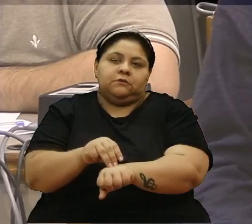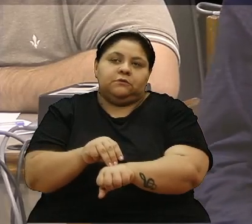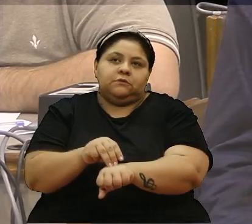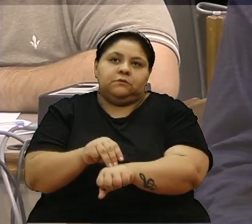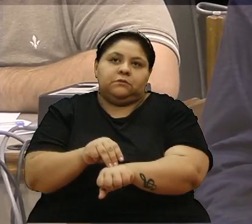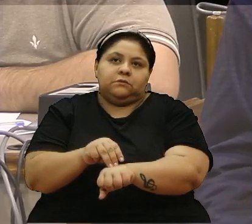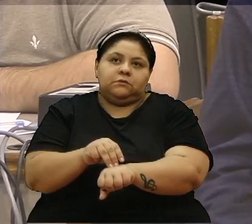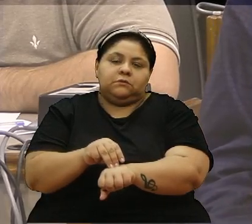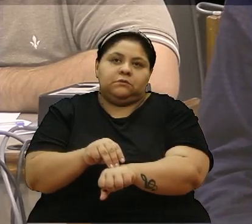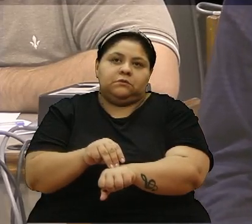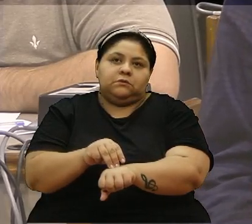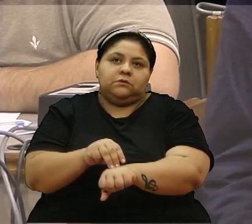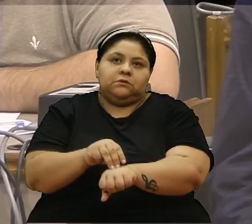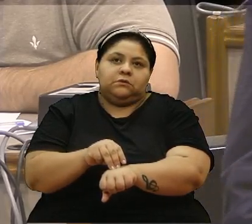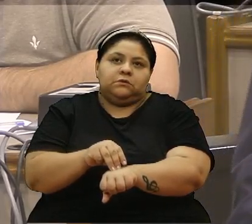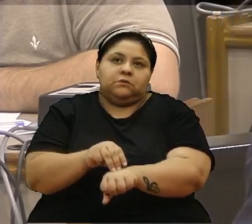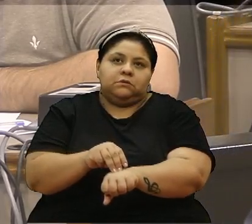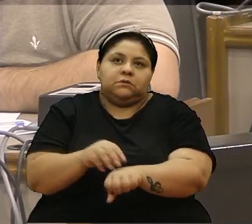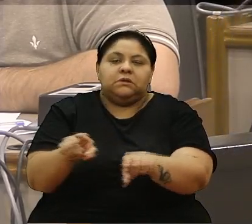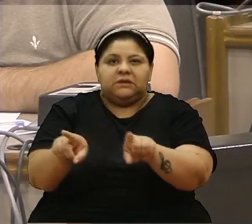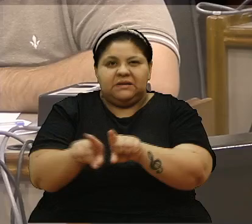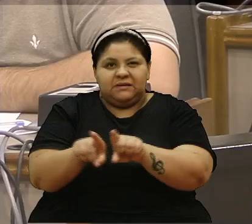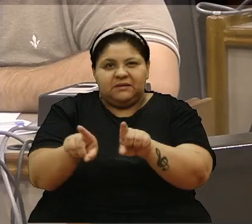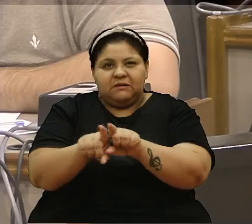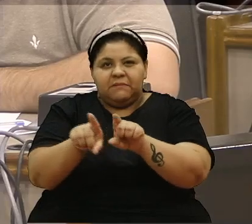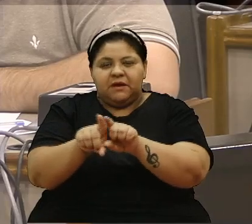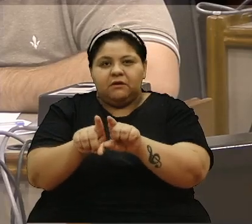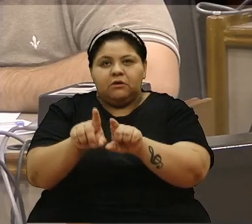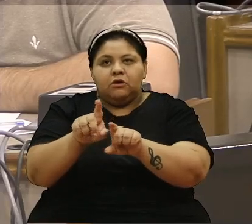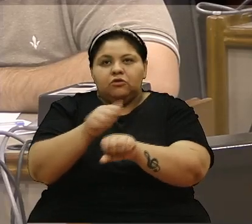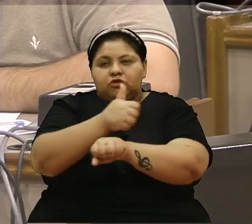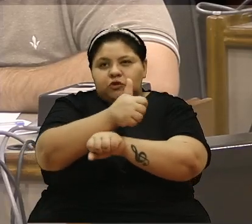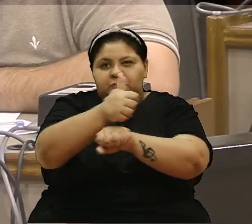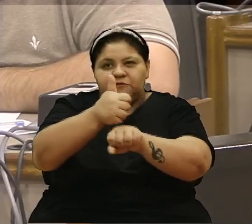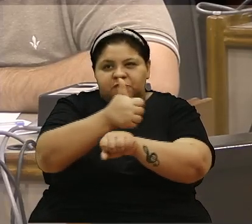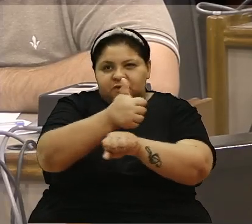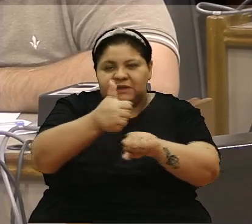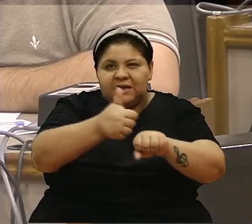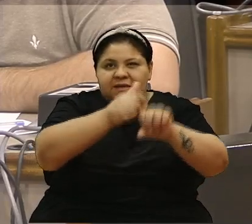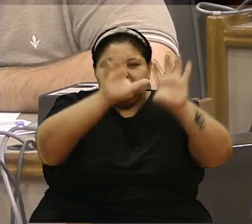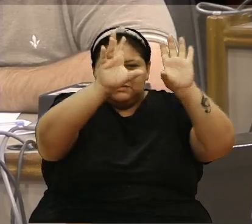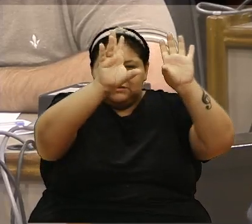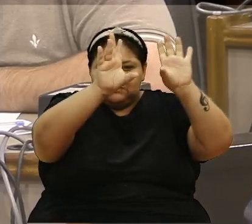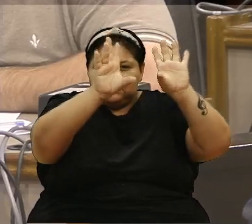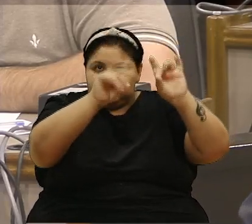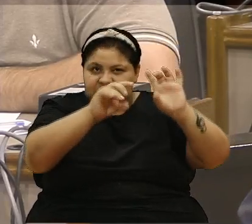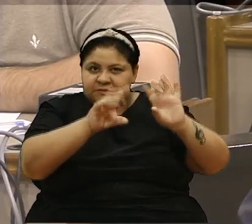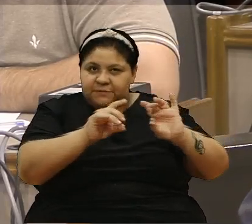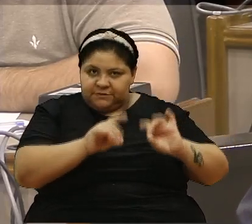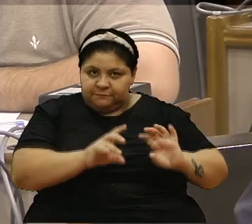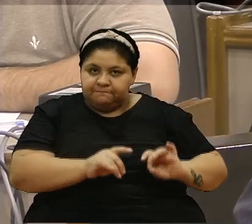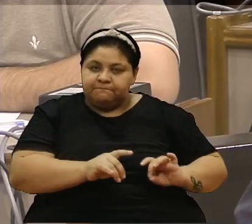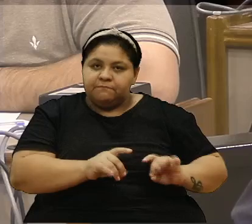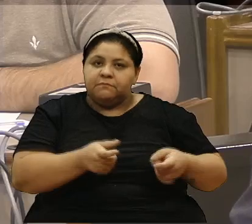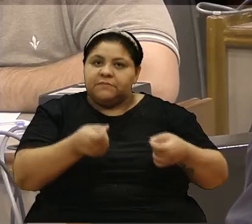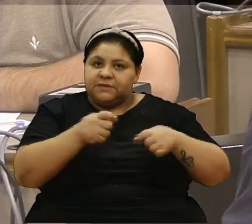mais específicas e especiais, né, devem sim ser cuidado. Então, quero dizer que